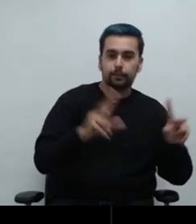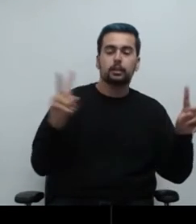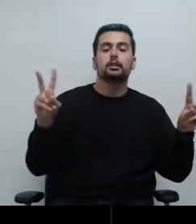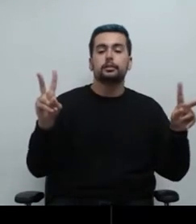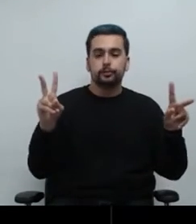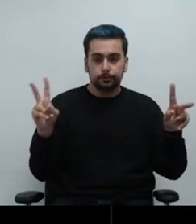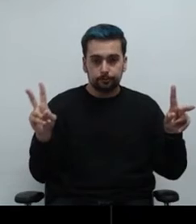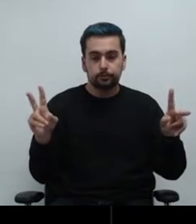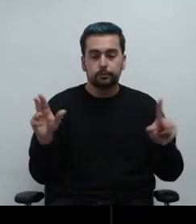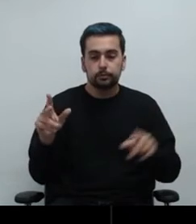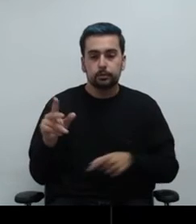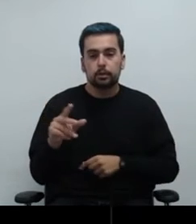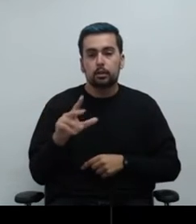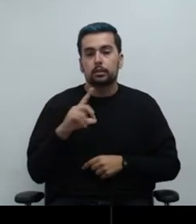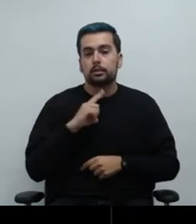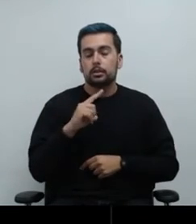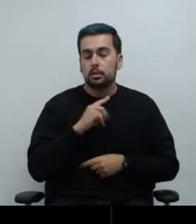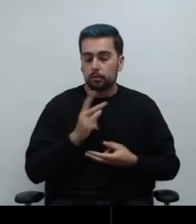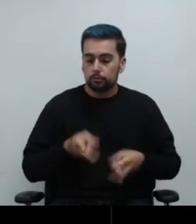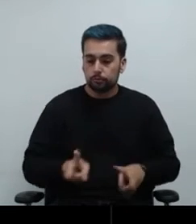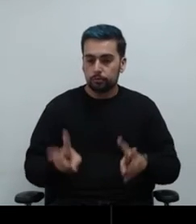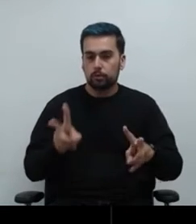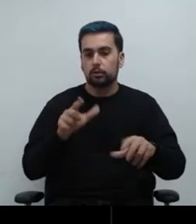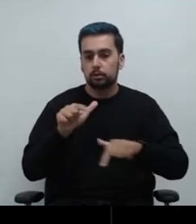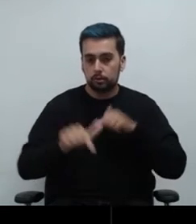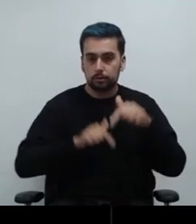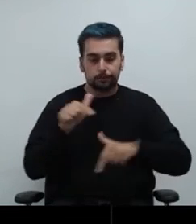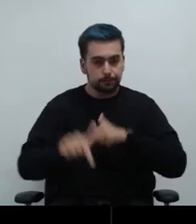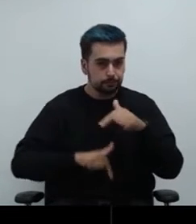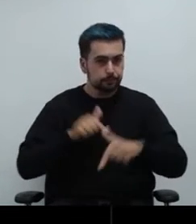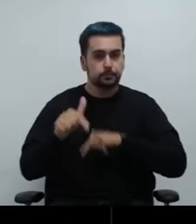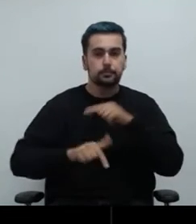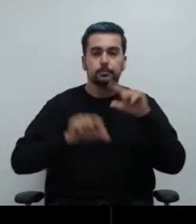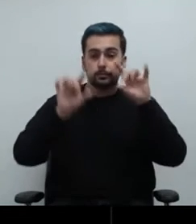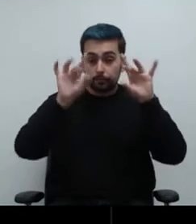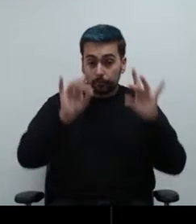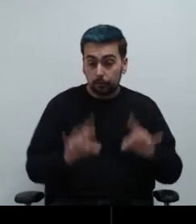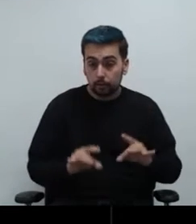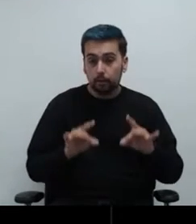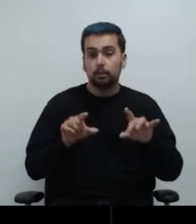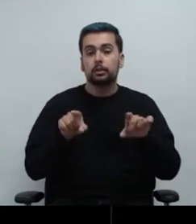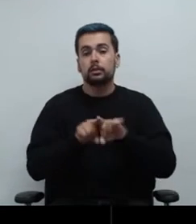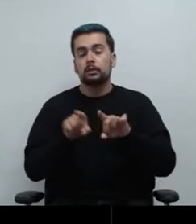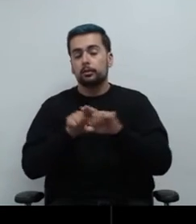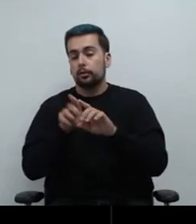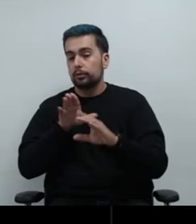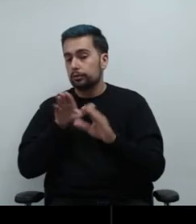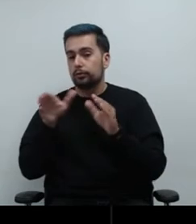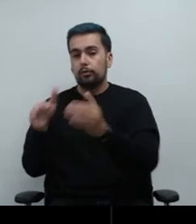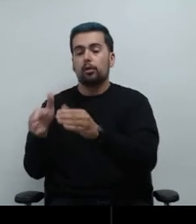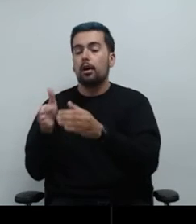distintas. E para seguir atuando na sua especificidade em prol de acessar